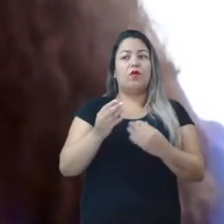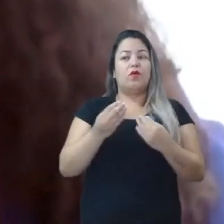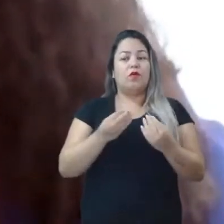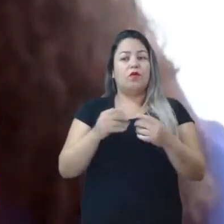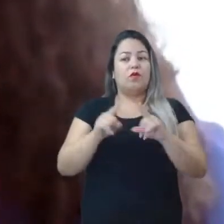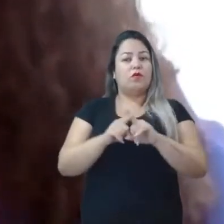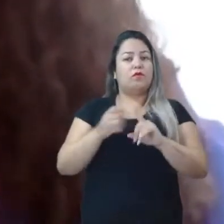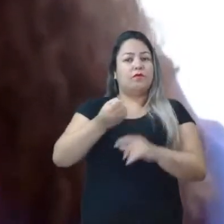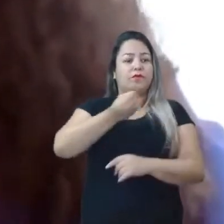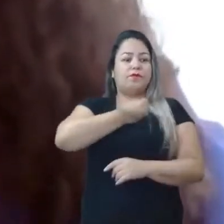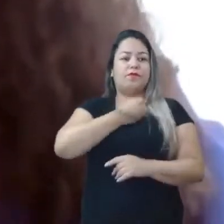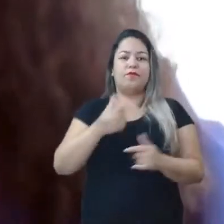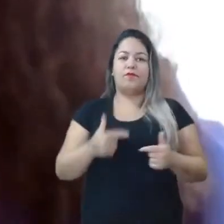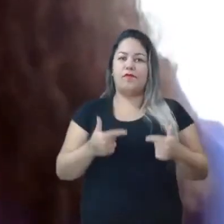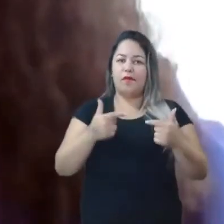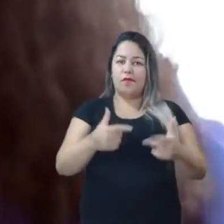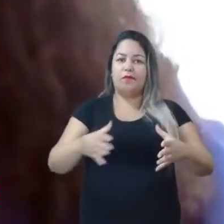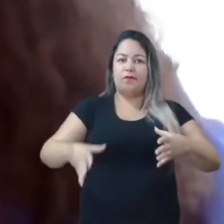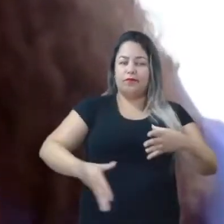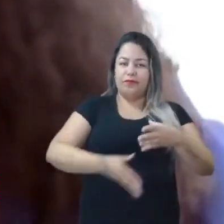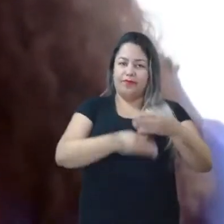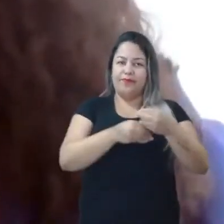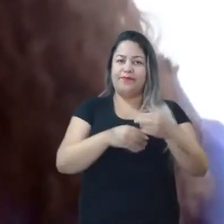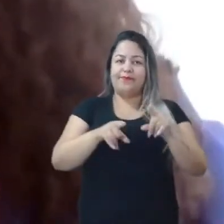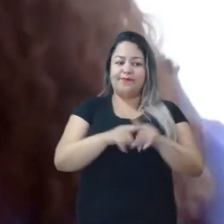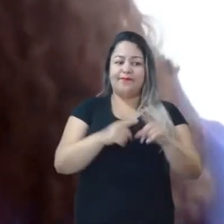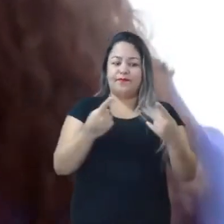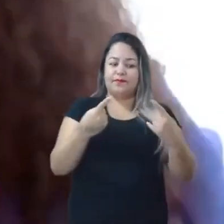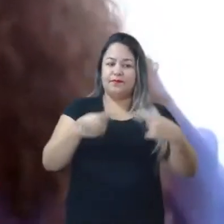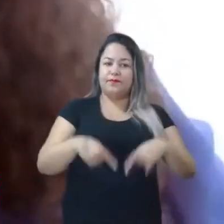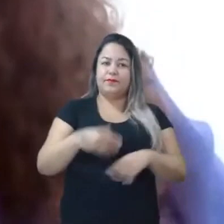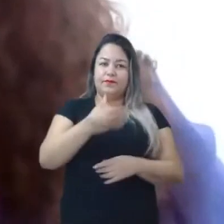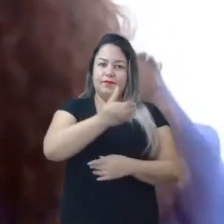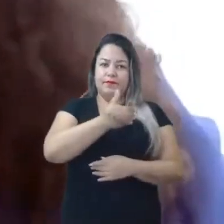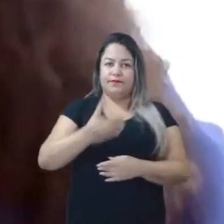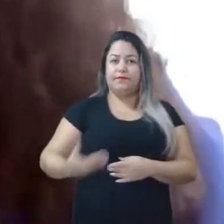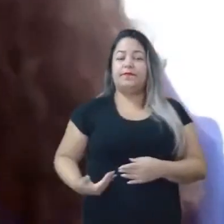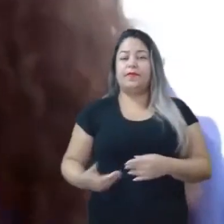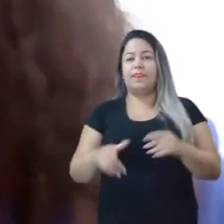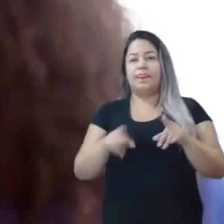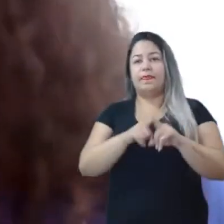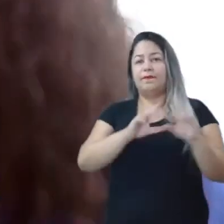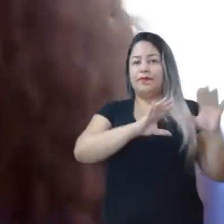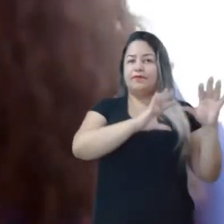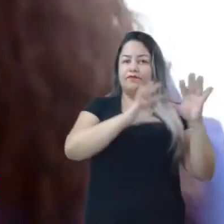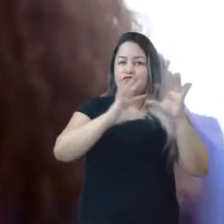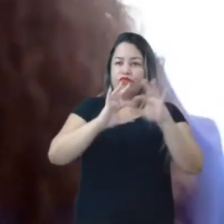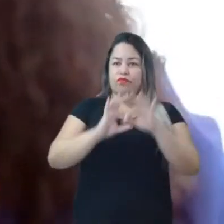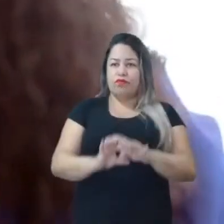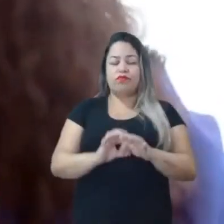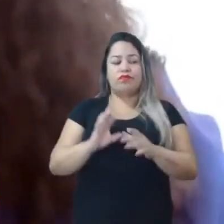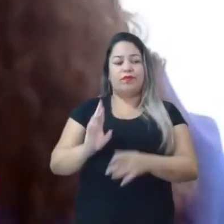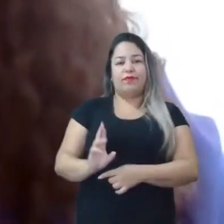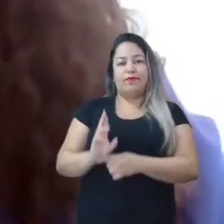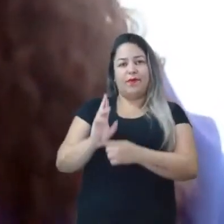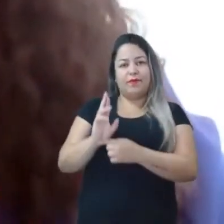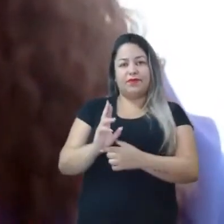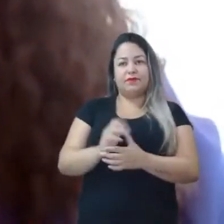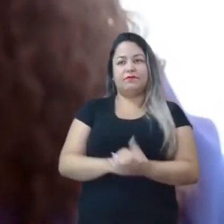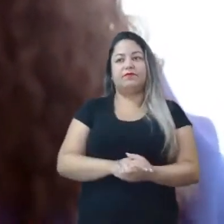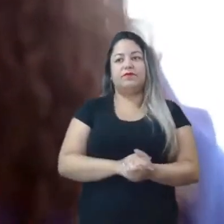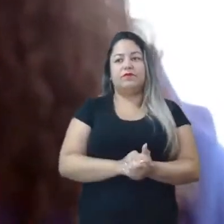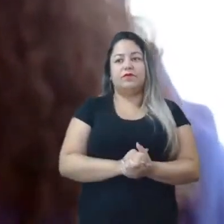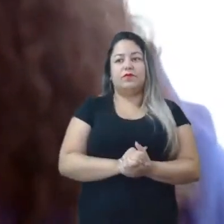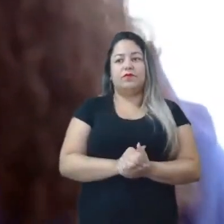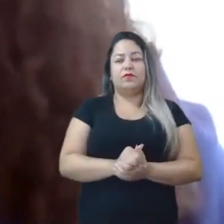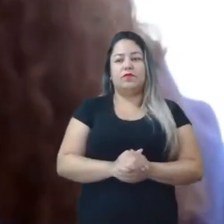grandes desafios para implementar as políticas públicas, né? Um outro contexto são as subrepresentações, que eu